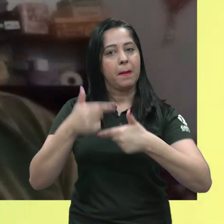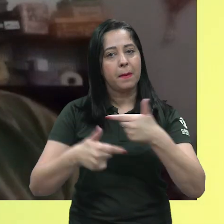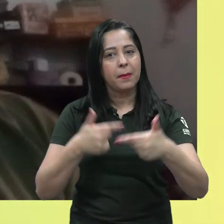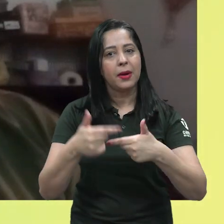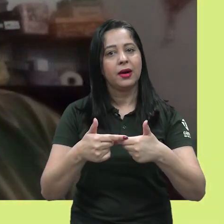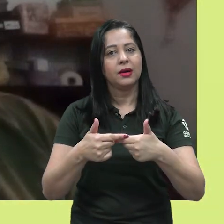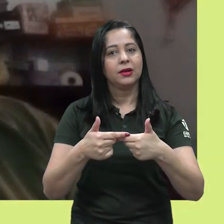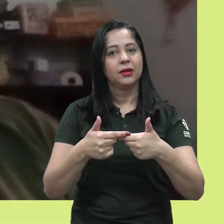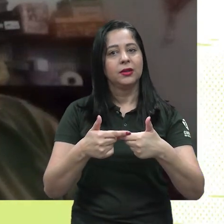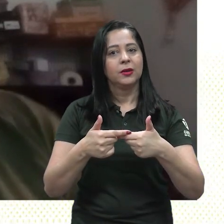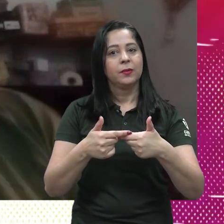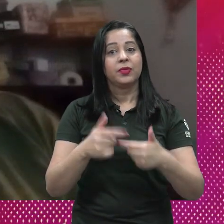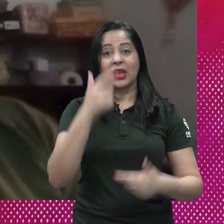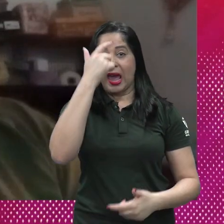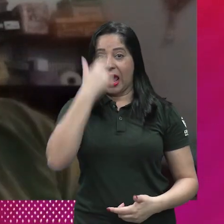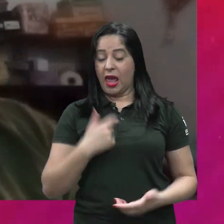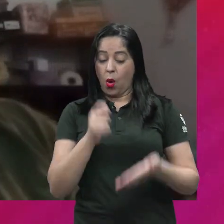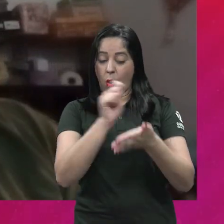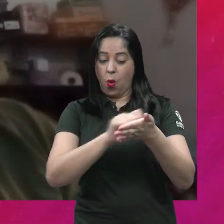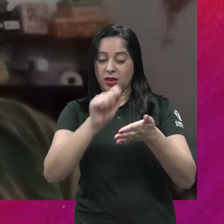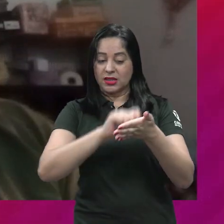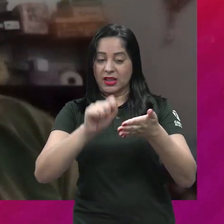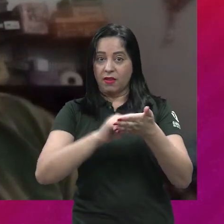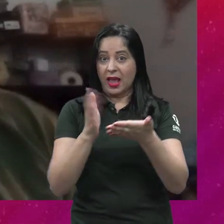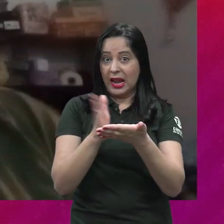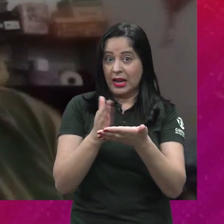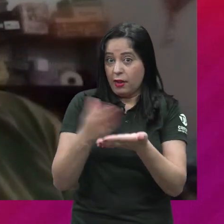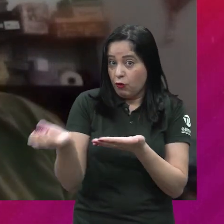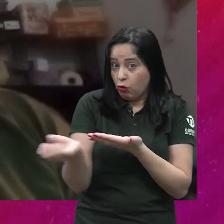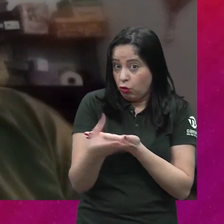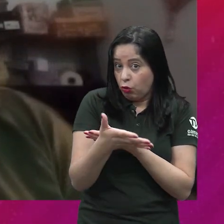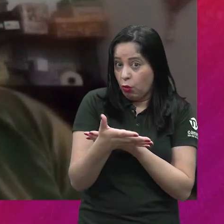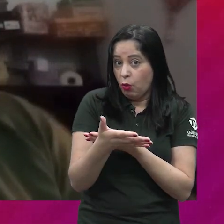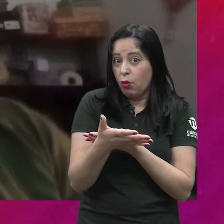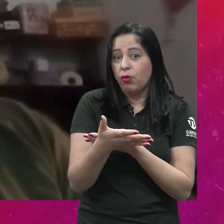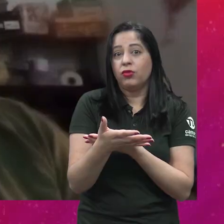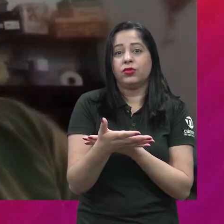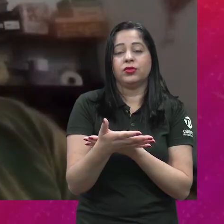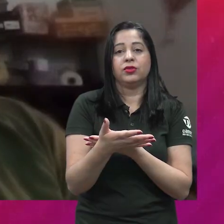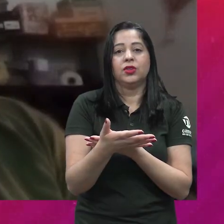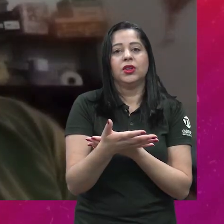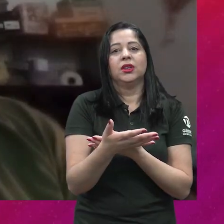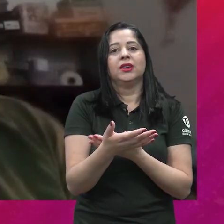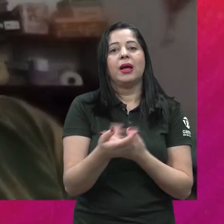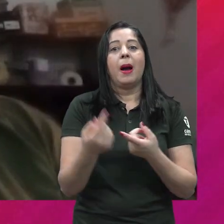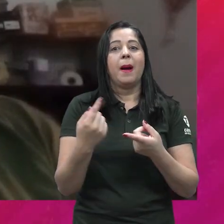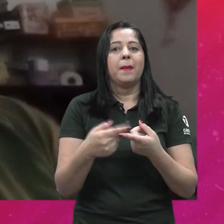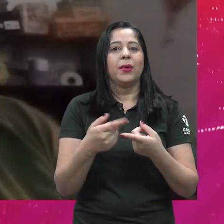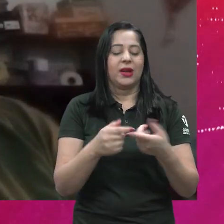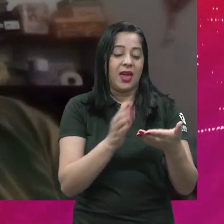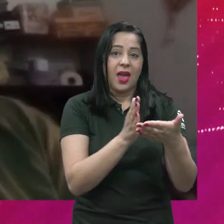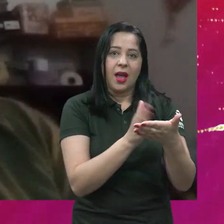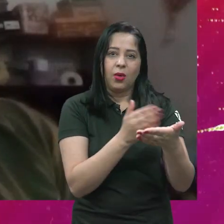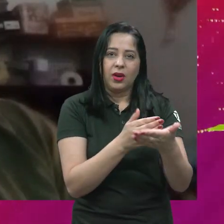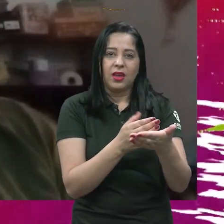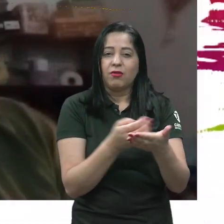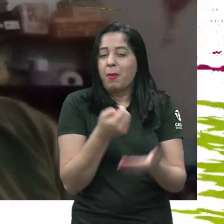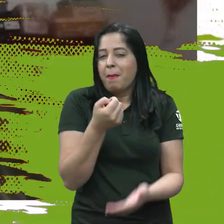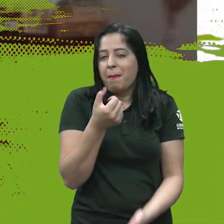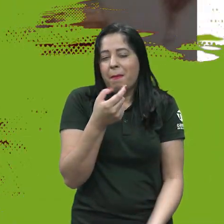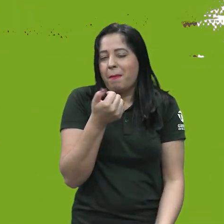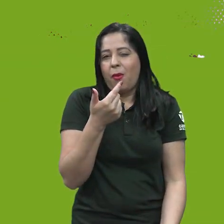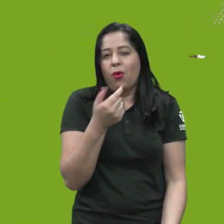trabalho. Estou escrevendo outro livro. Que esse foi só um pedacinho da fatia do